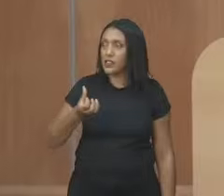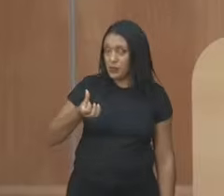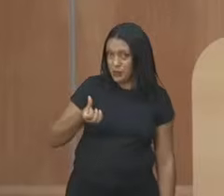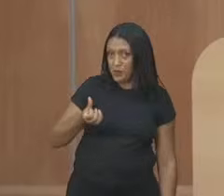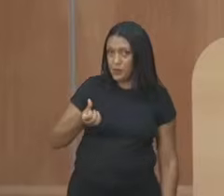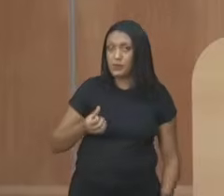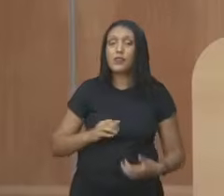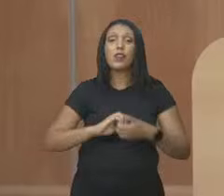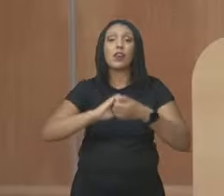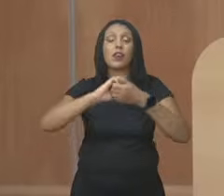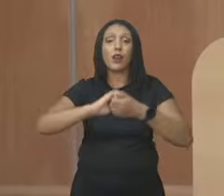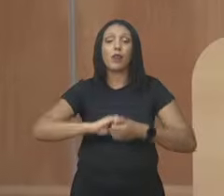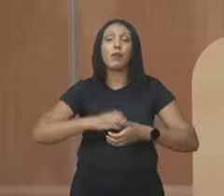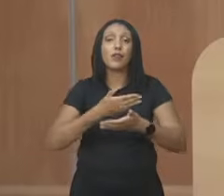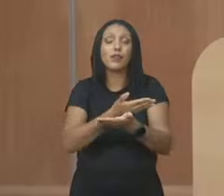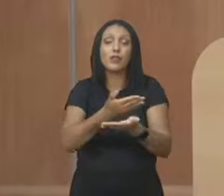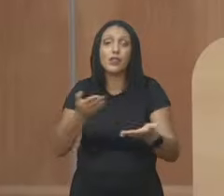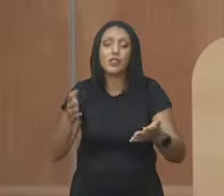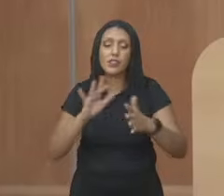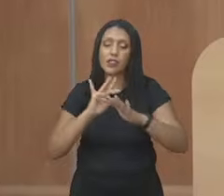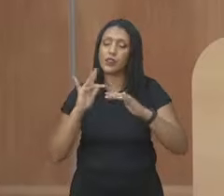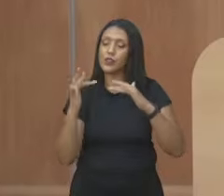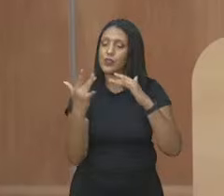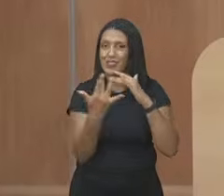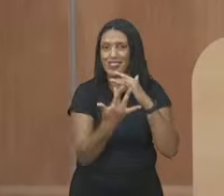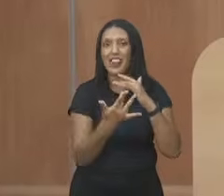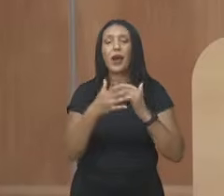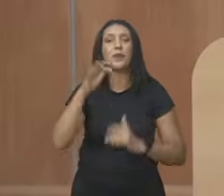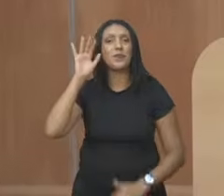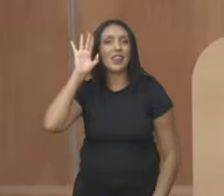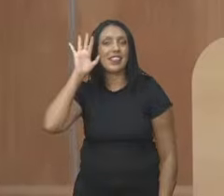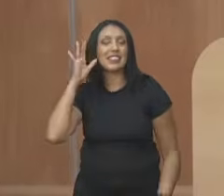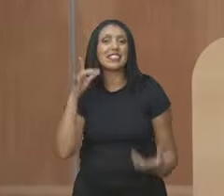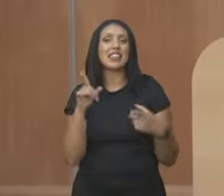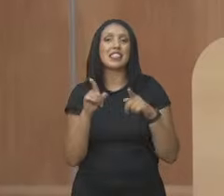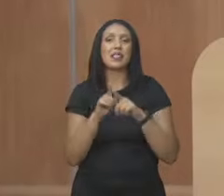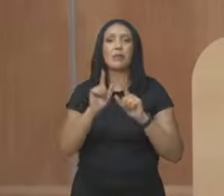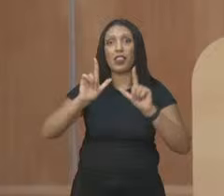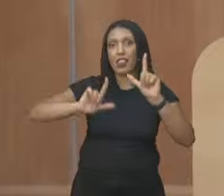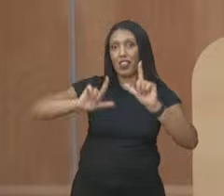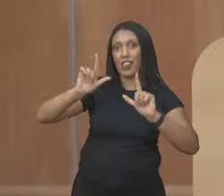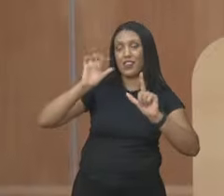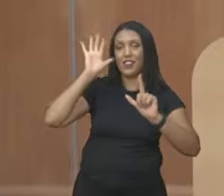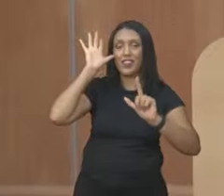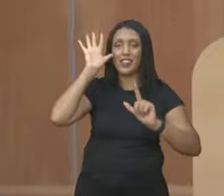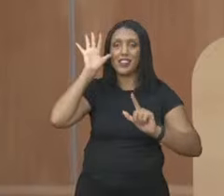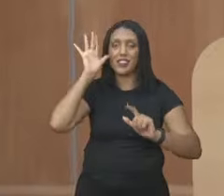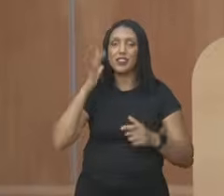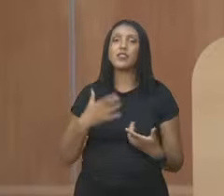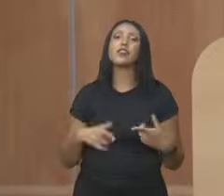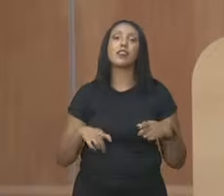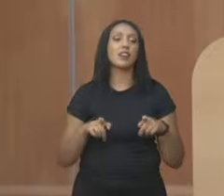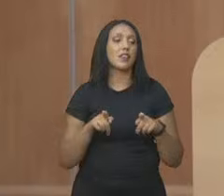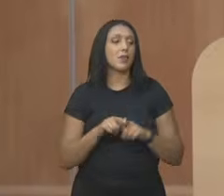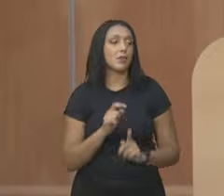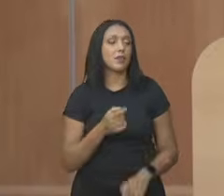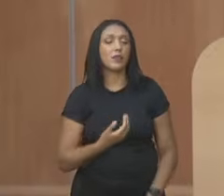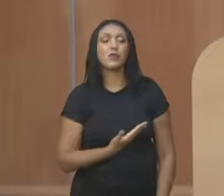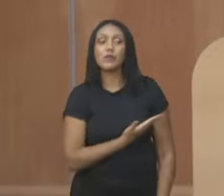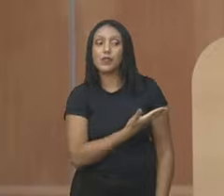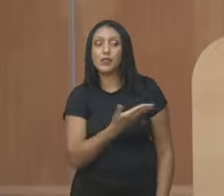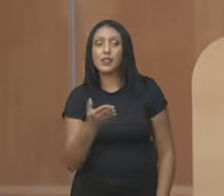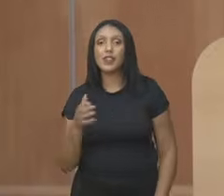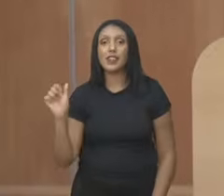também especial a todos os integrantes aí da Casa Remar, que veio hoje